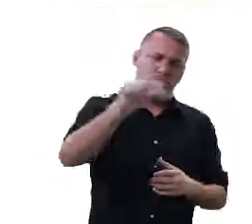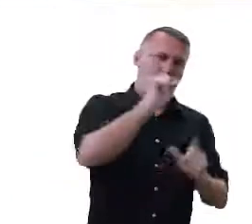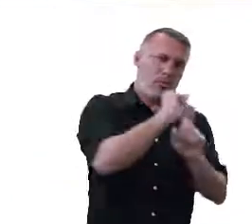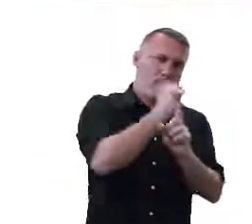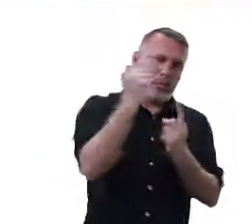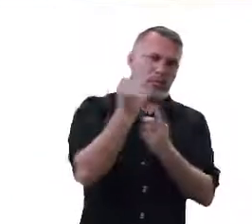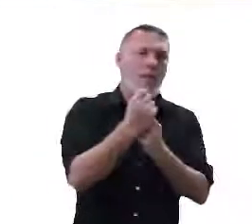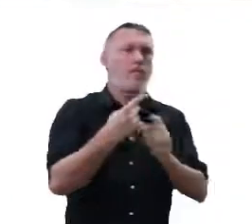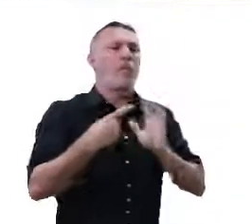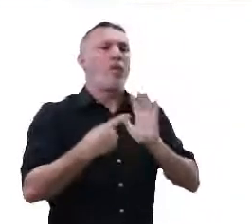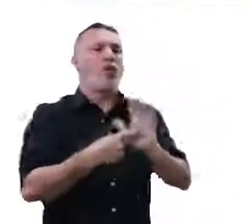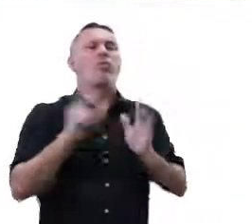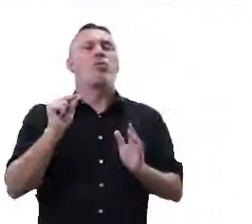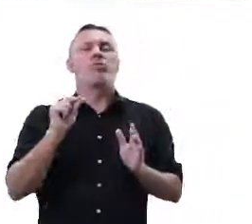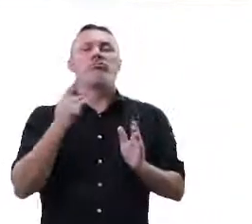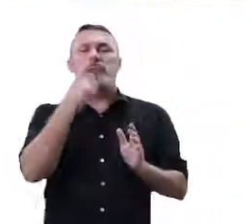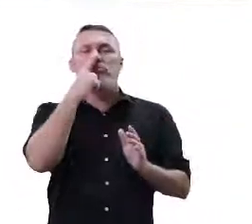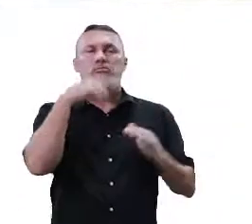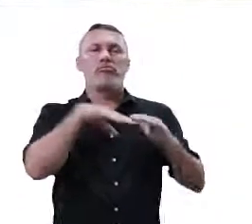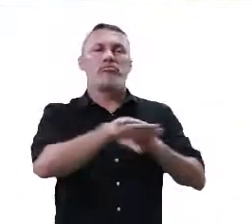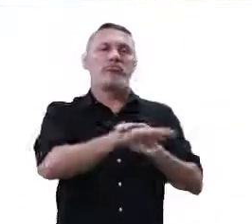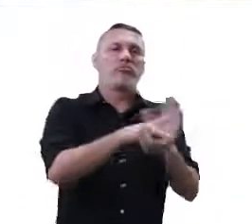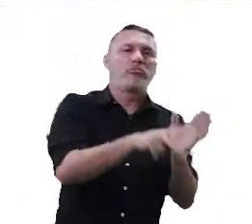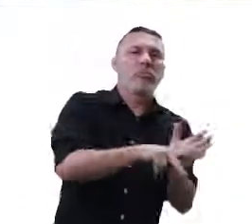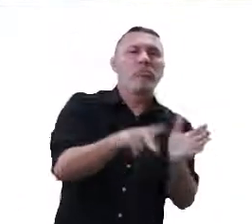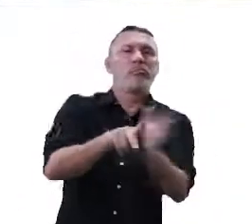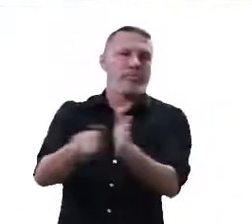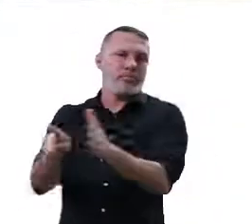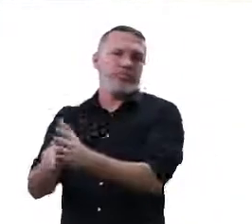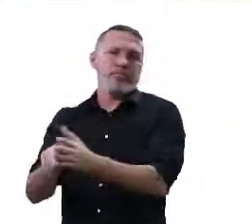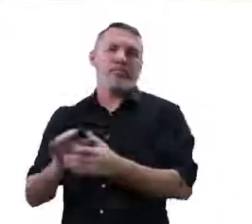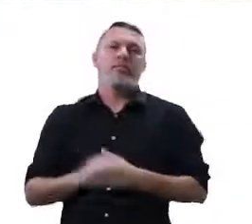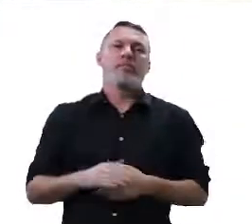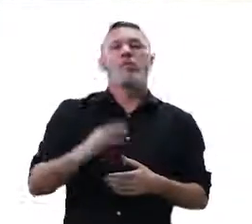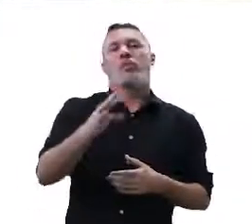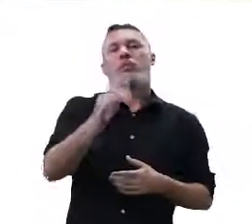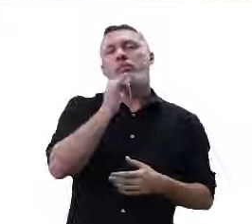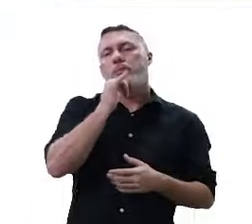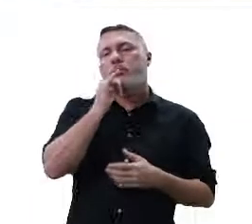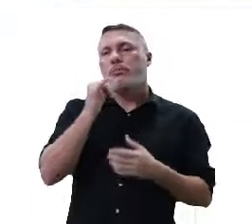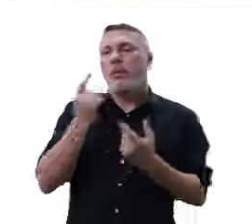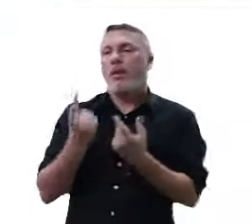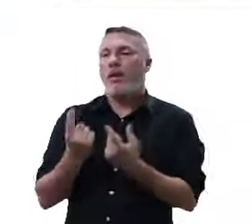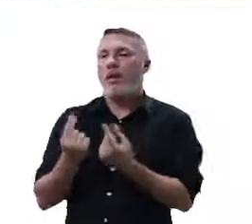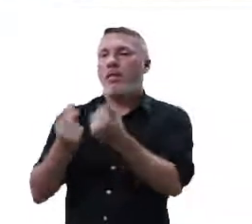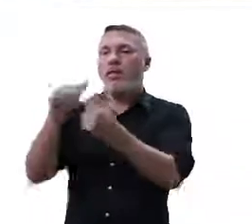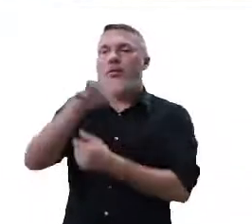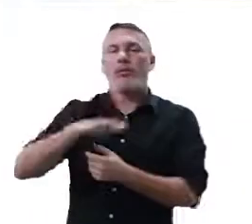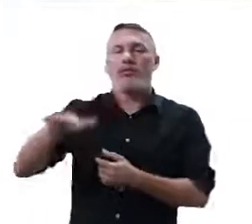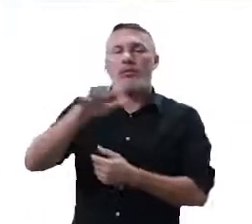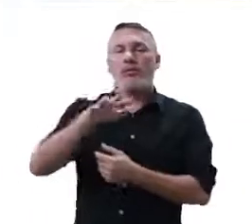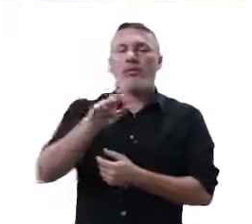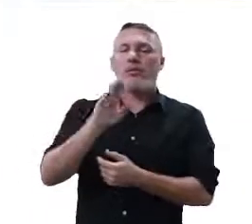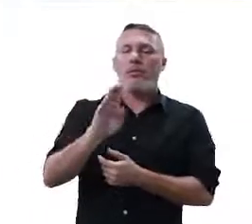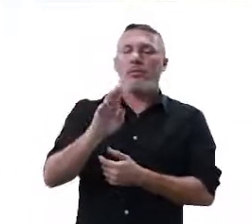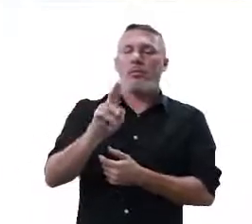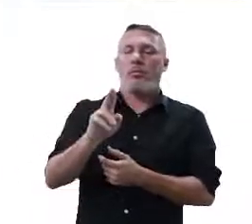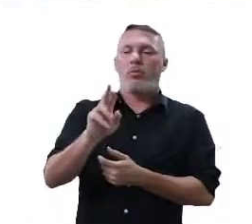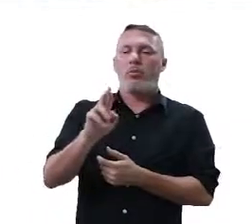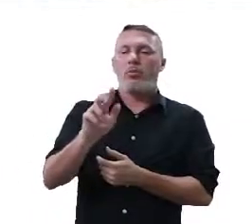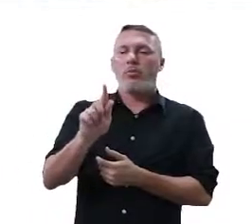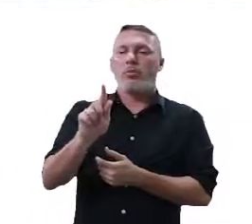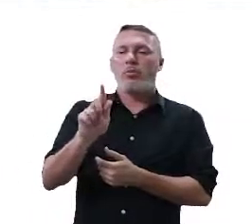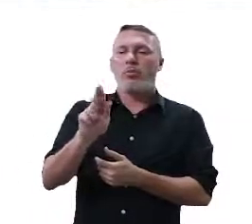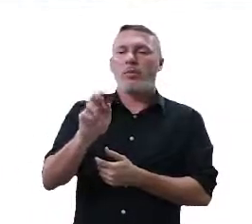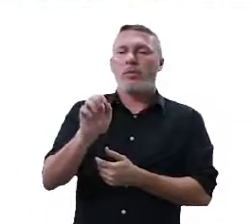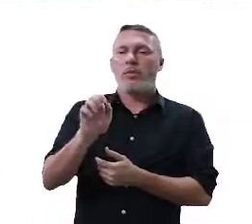usam para referenciar a sua realidade. Então, por exemplo, a burguesia. A burguesia tem uma ideologia